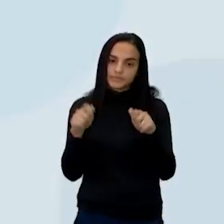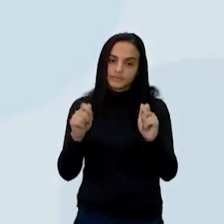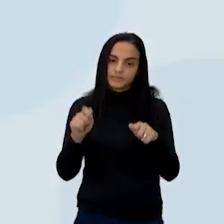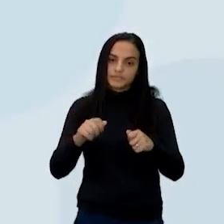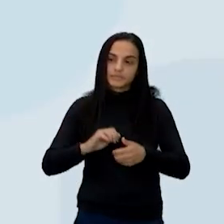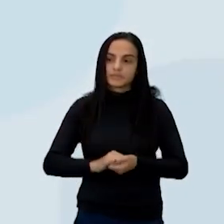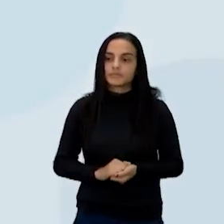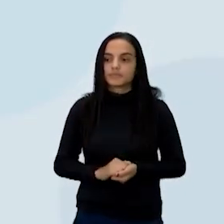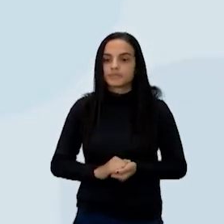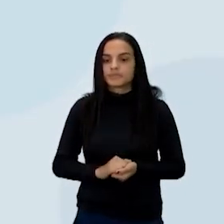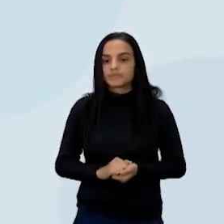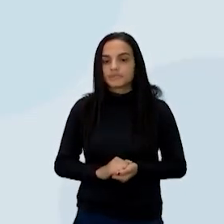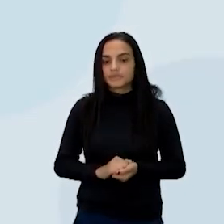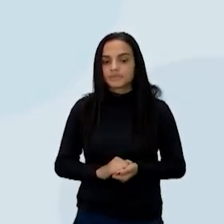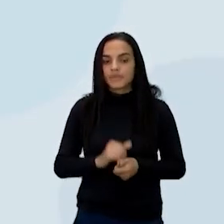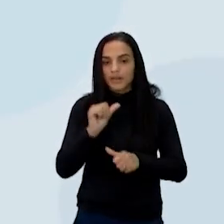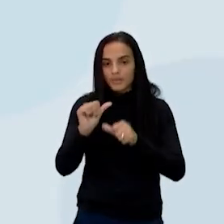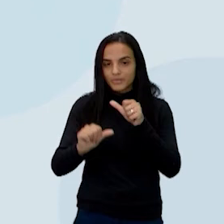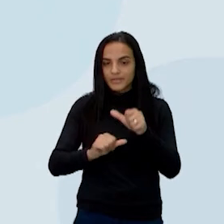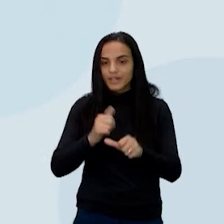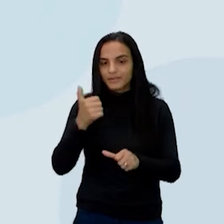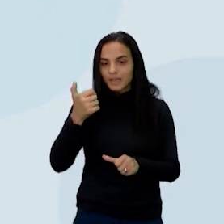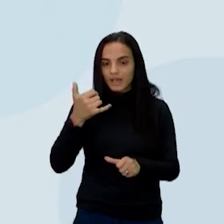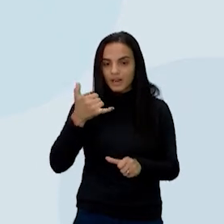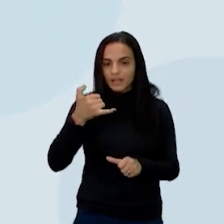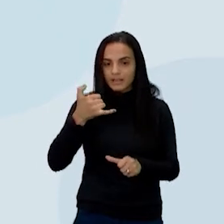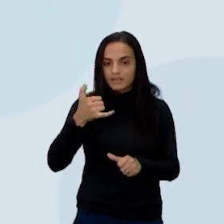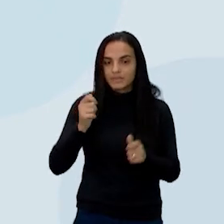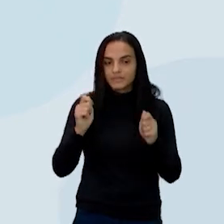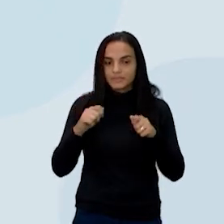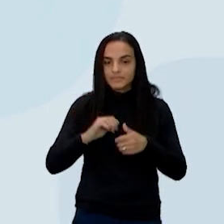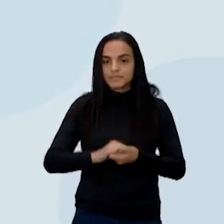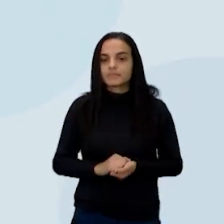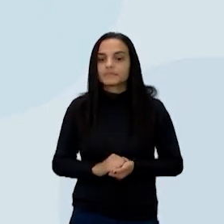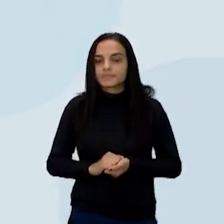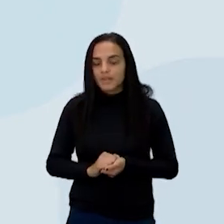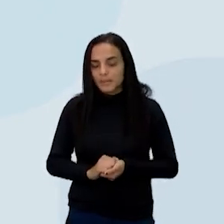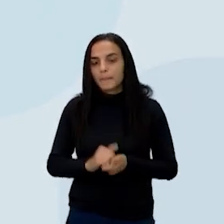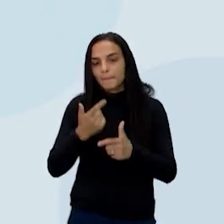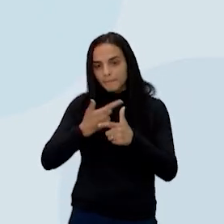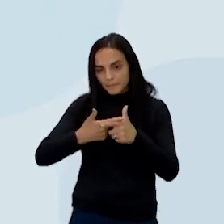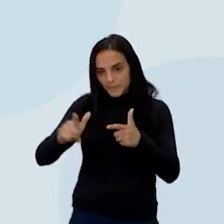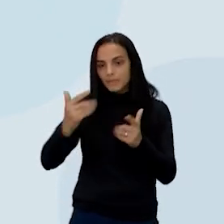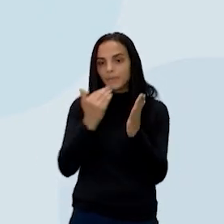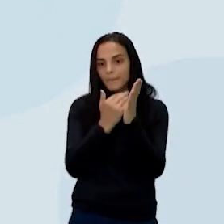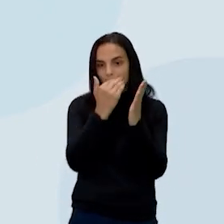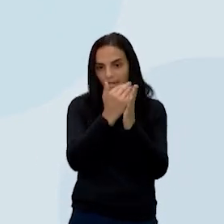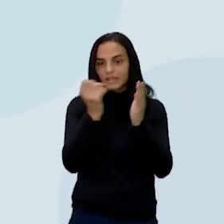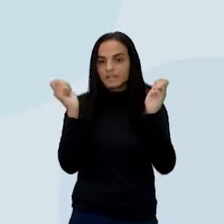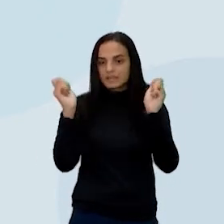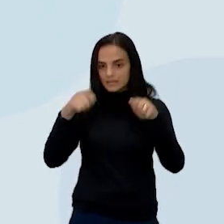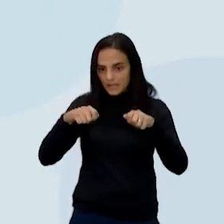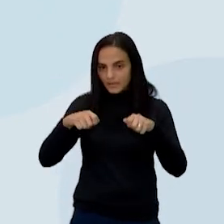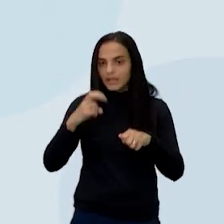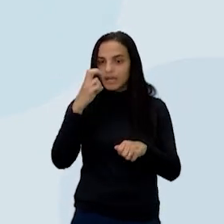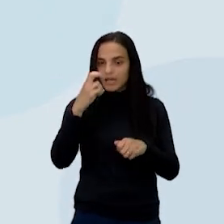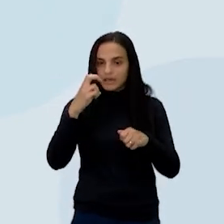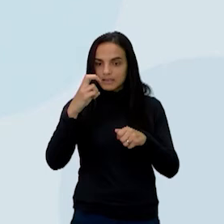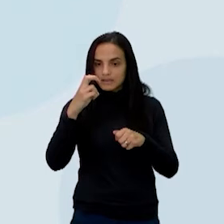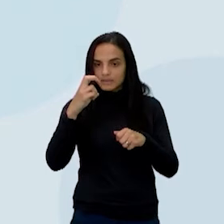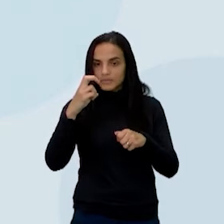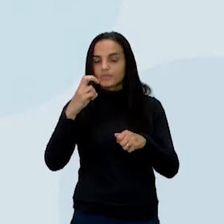uma vez, vou mudar a cor da minha caneta aqui, né? Então, ó, vou dividir mais uma vez os dois agora por